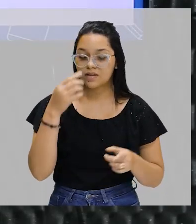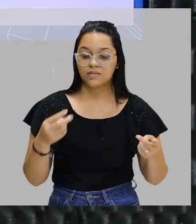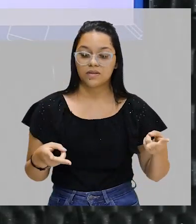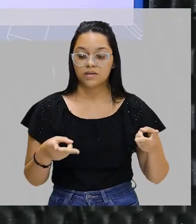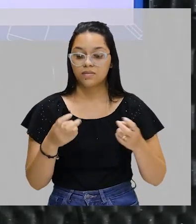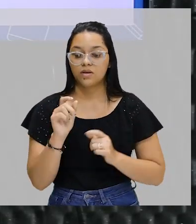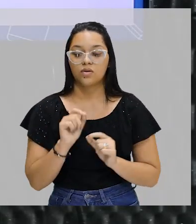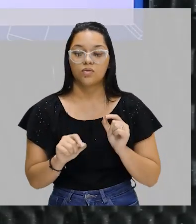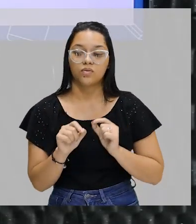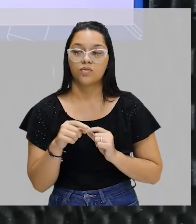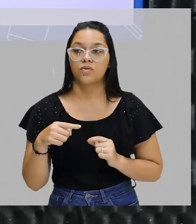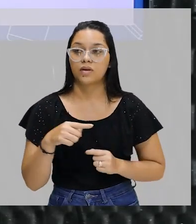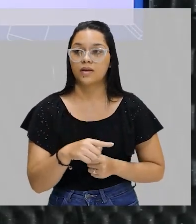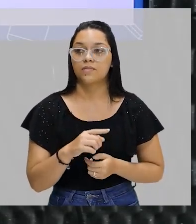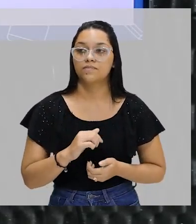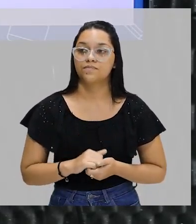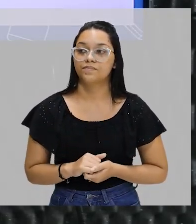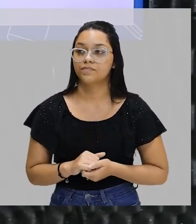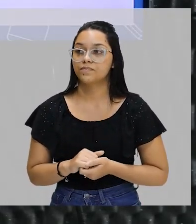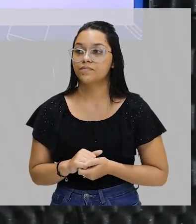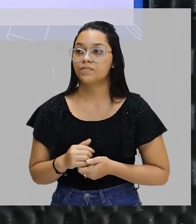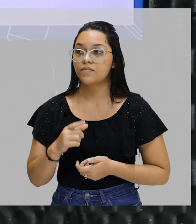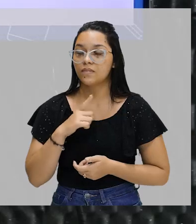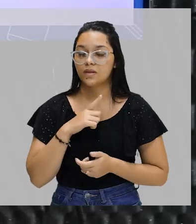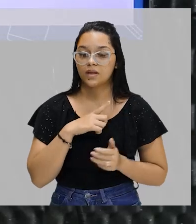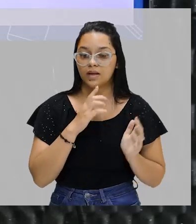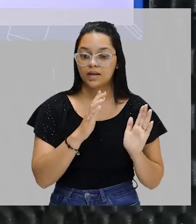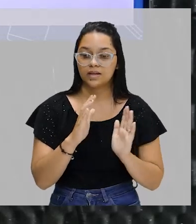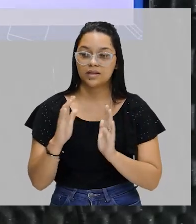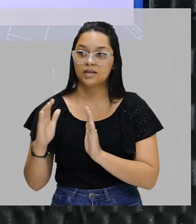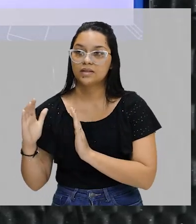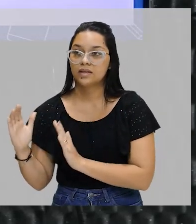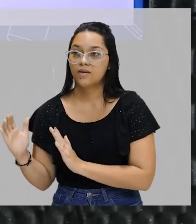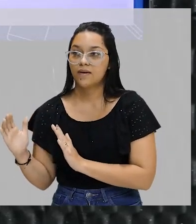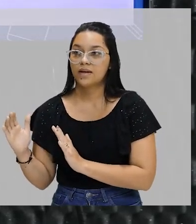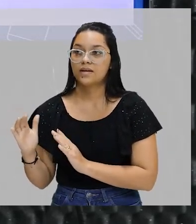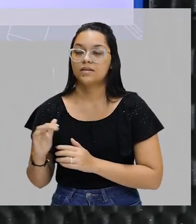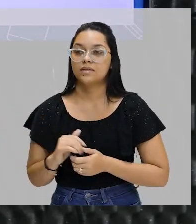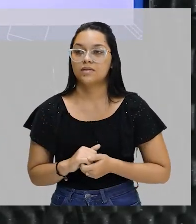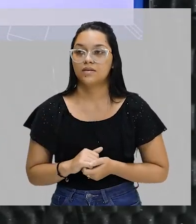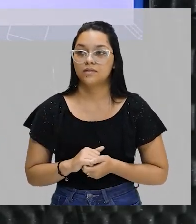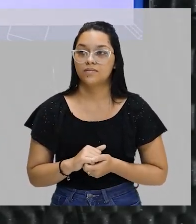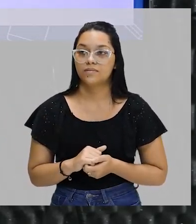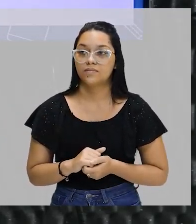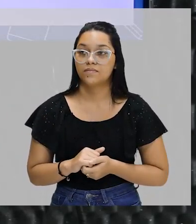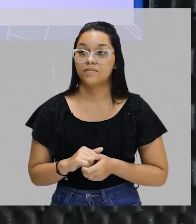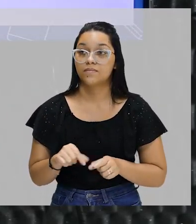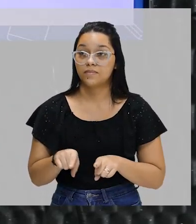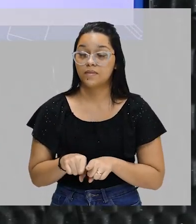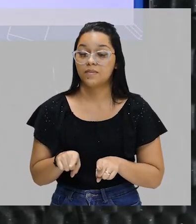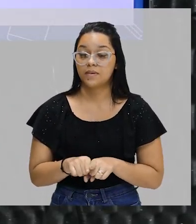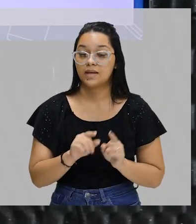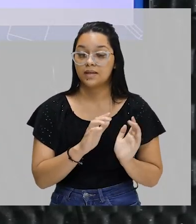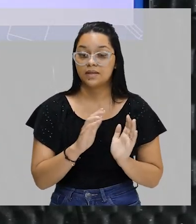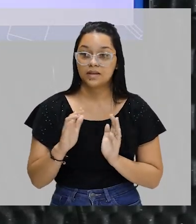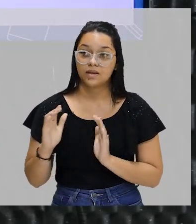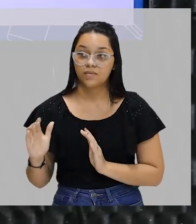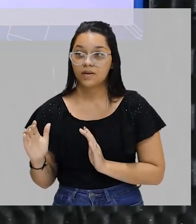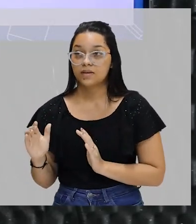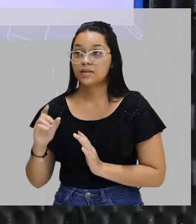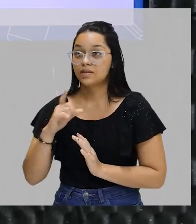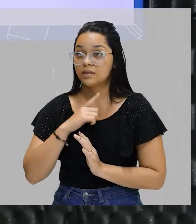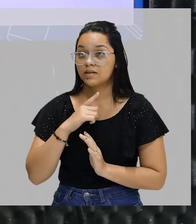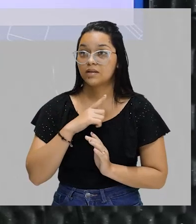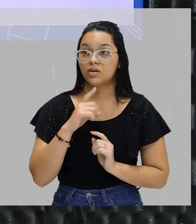que a cadeia principal é justamente essa sequência linear. E essa sequência linear, eu